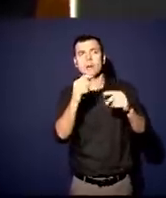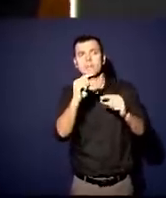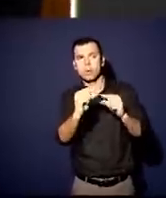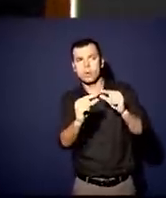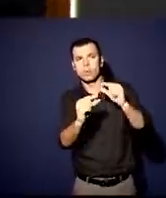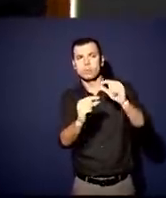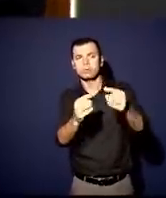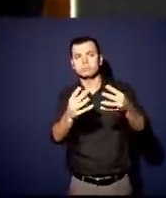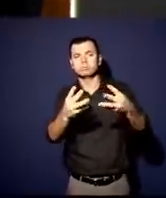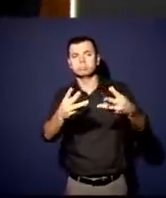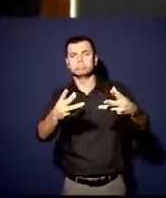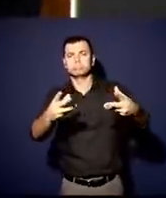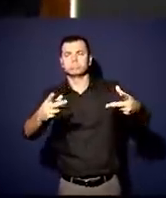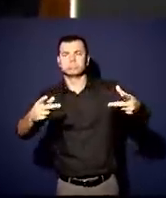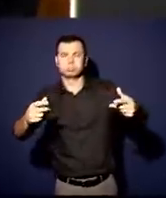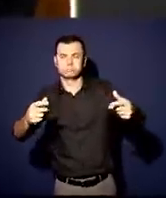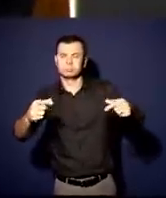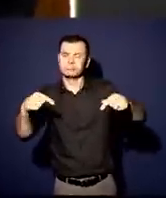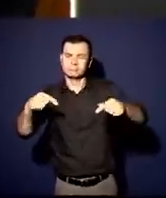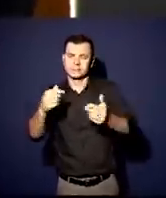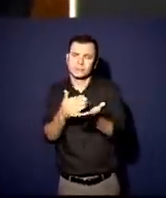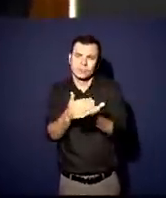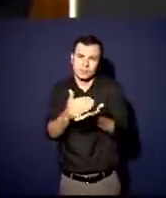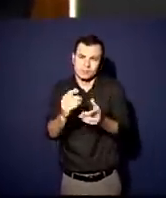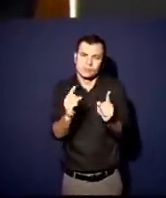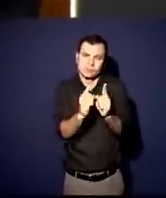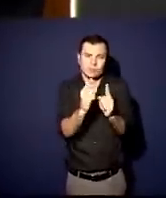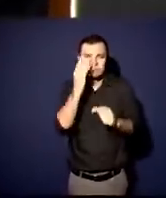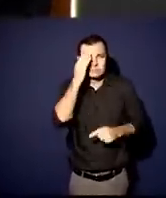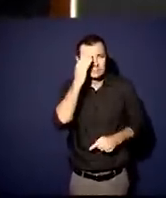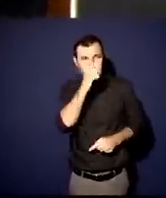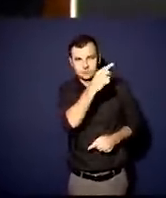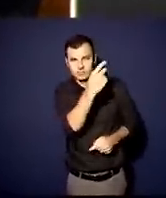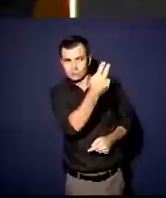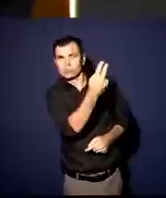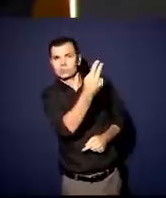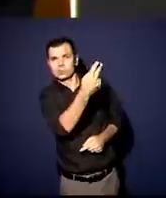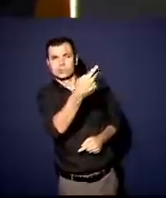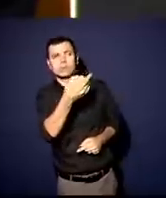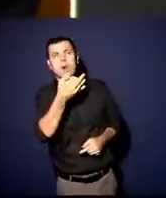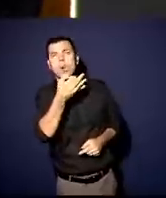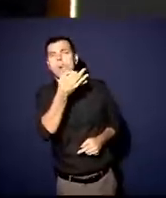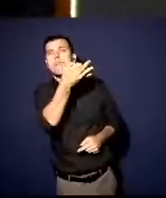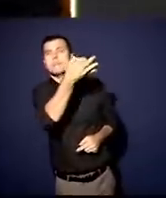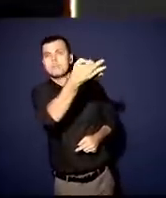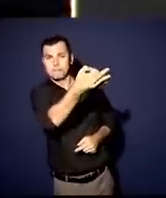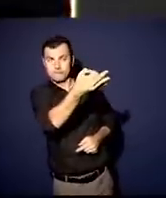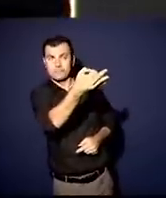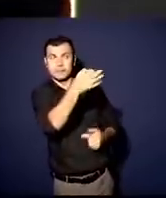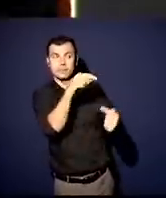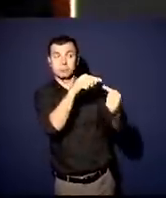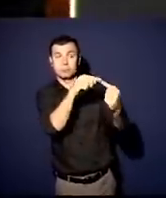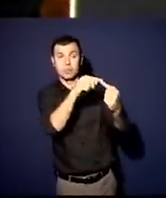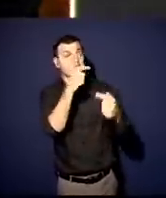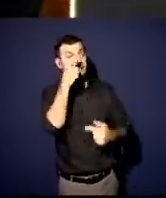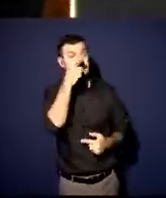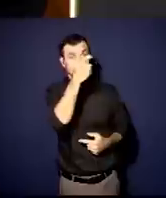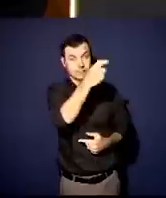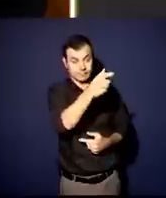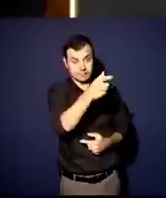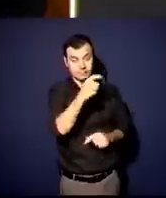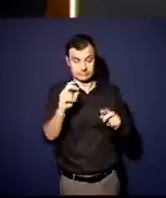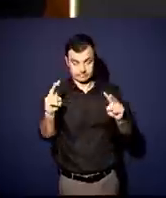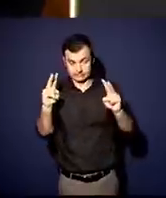período. Para terminar essa breve introdução, porque eu sei que o Rogério e o André têm opiniões, assim, muito fortes e muito interessantes sobre